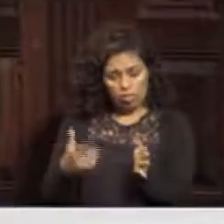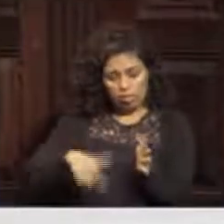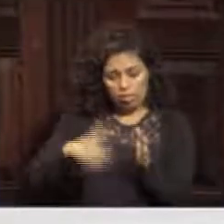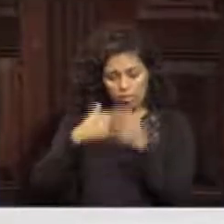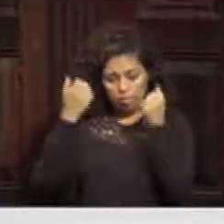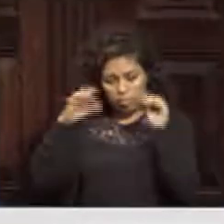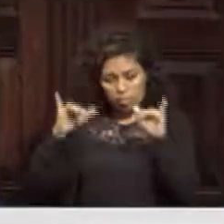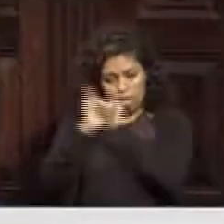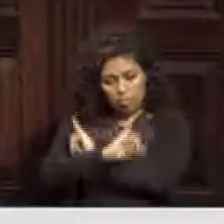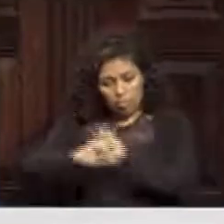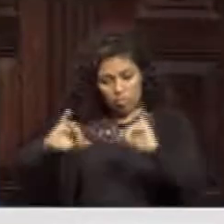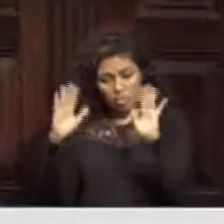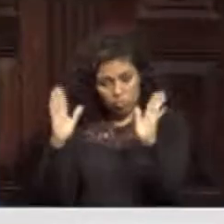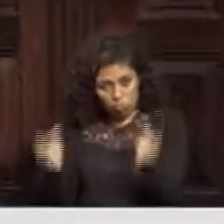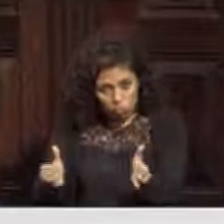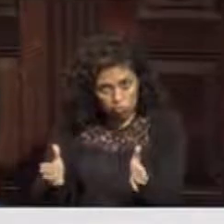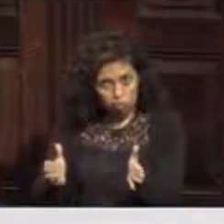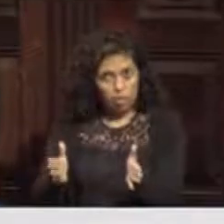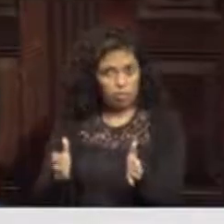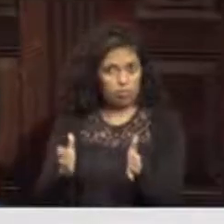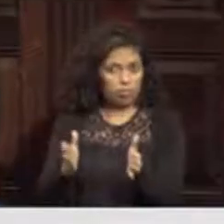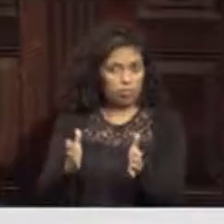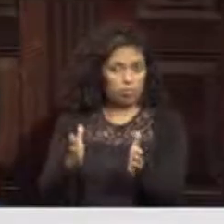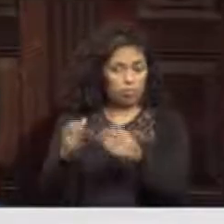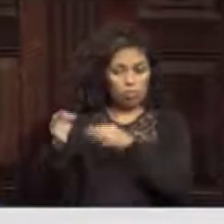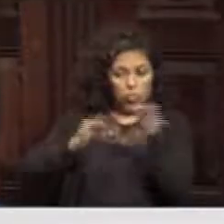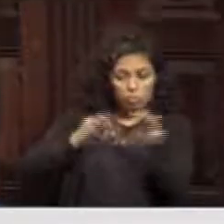denunciado diversas vezes